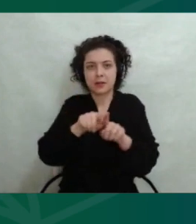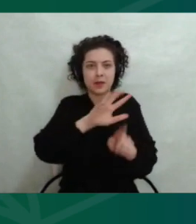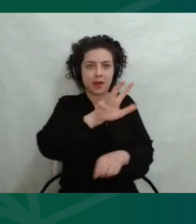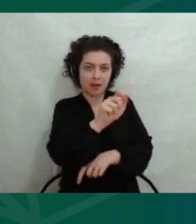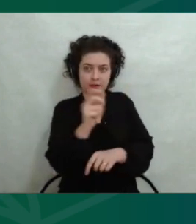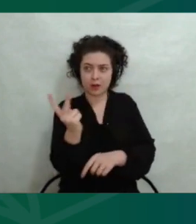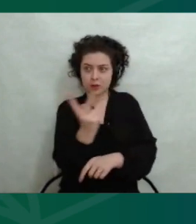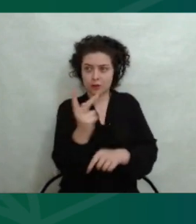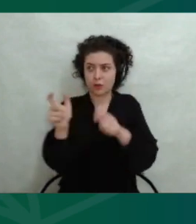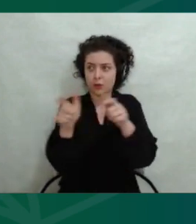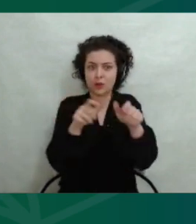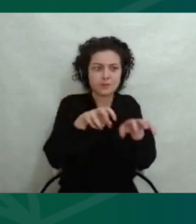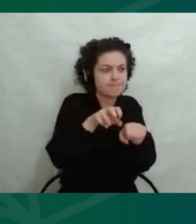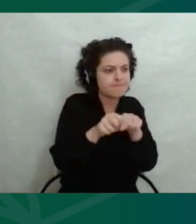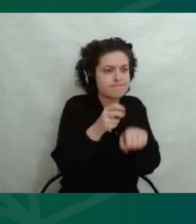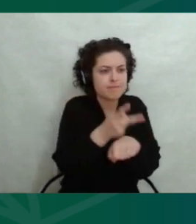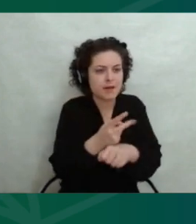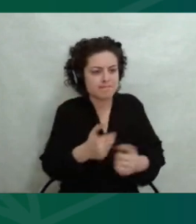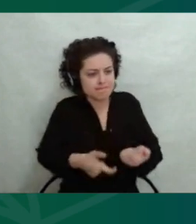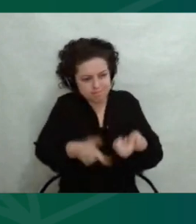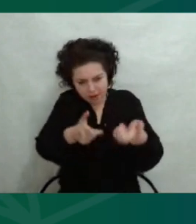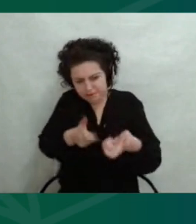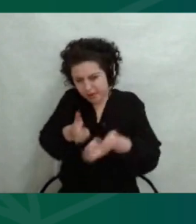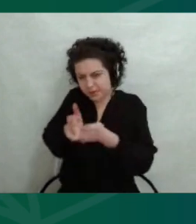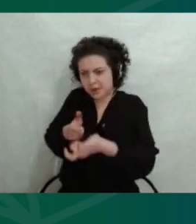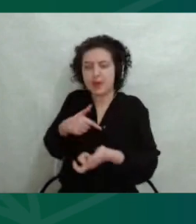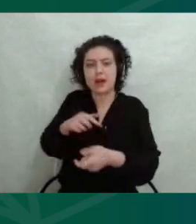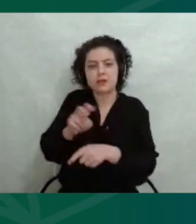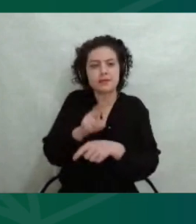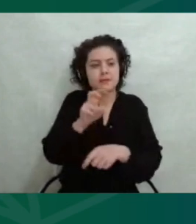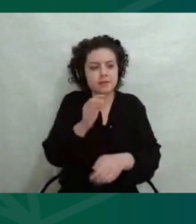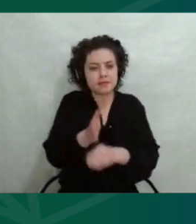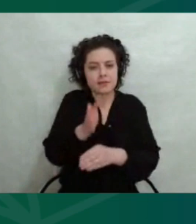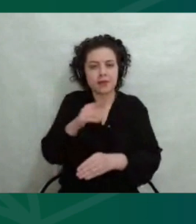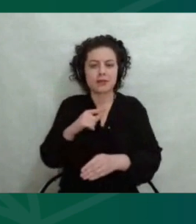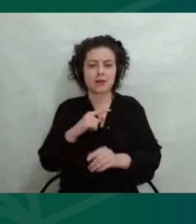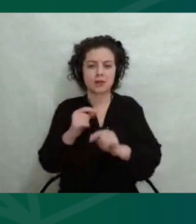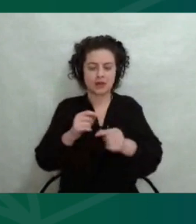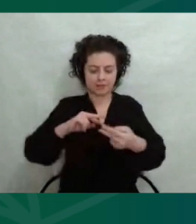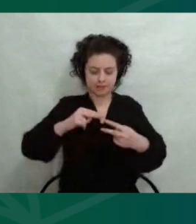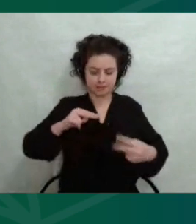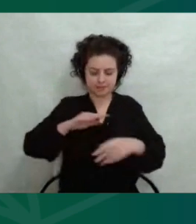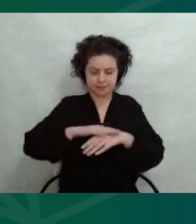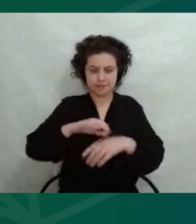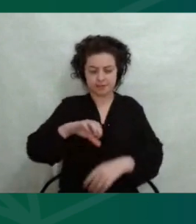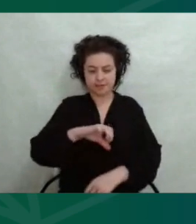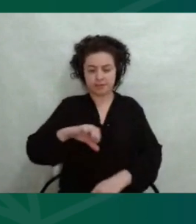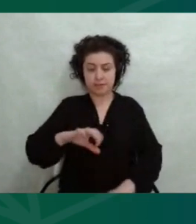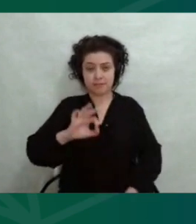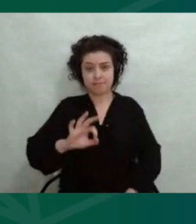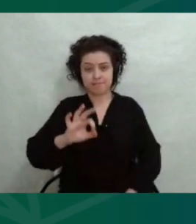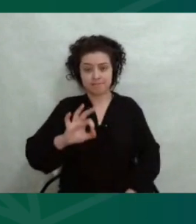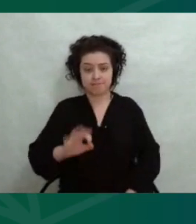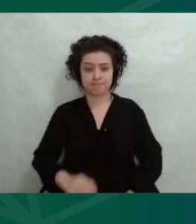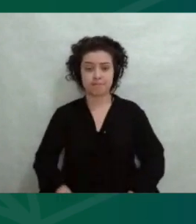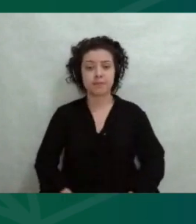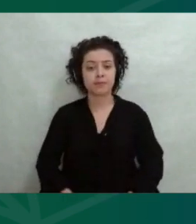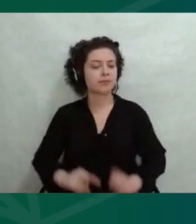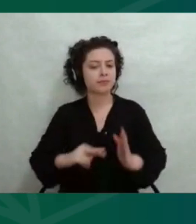novo coronavírus nesse animal com uma homologia genética de 99%, o que significa